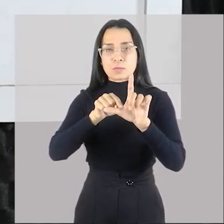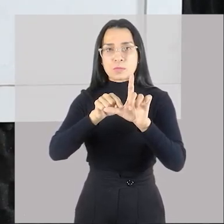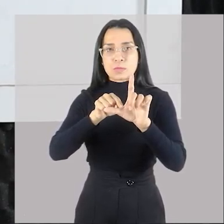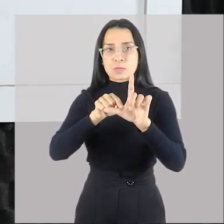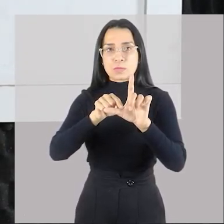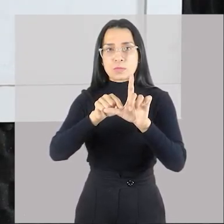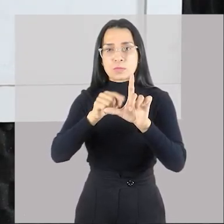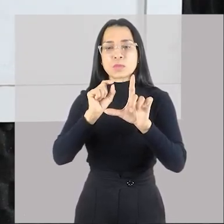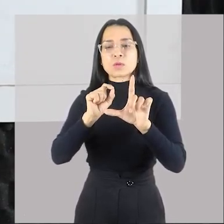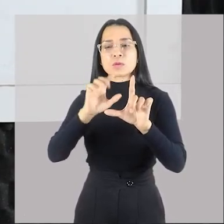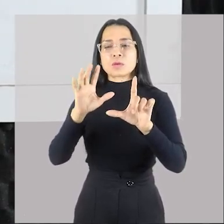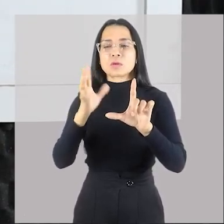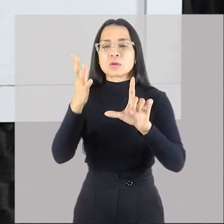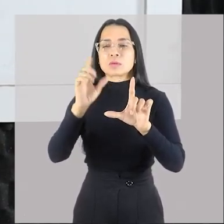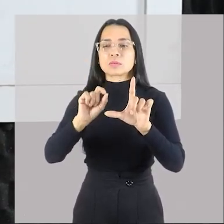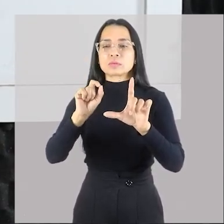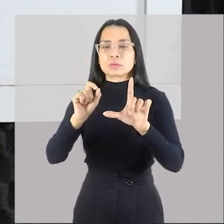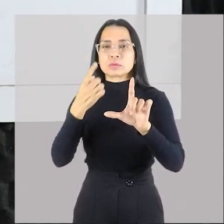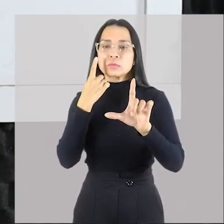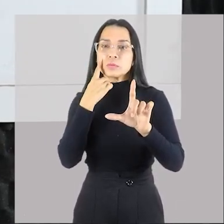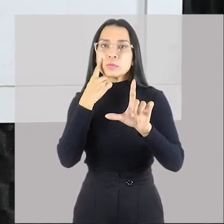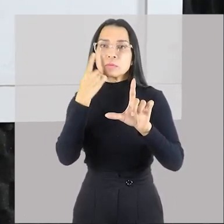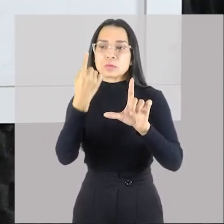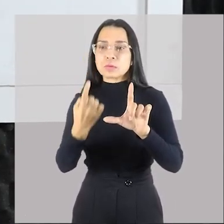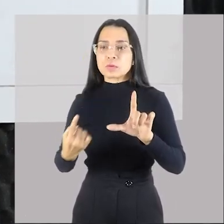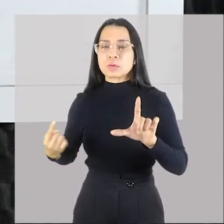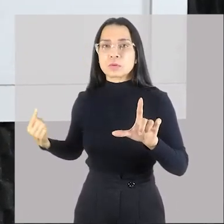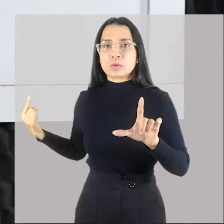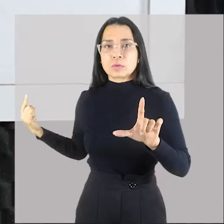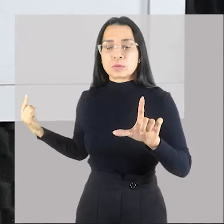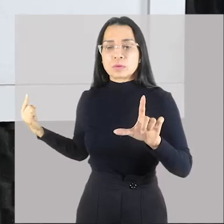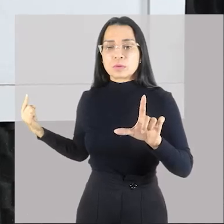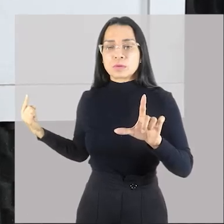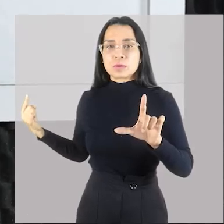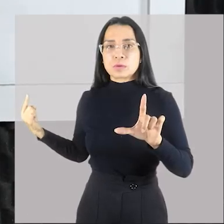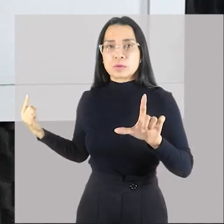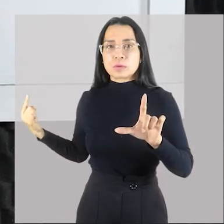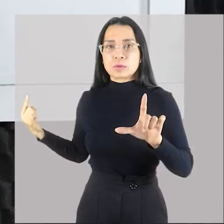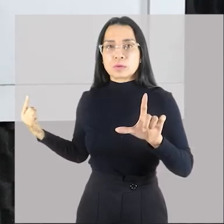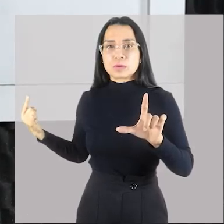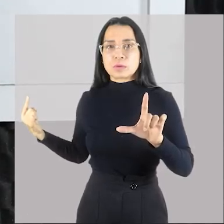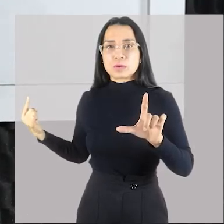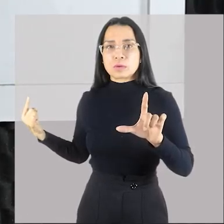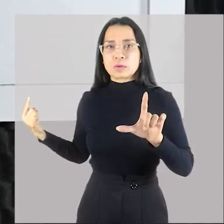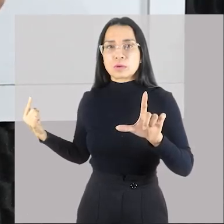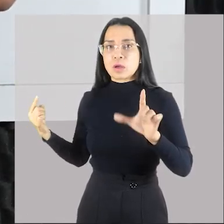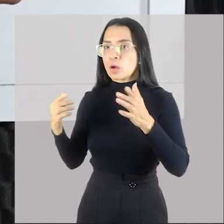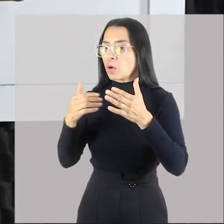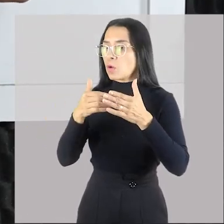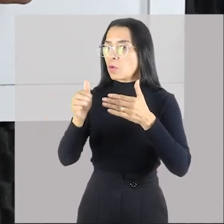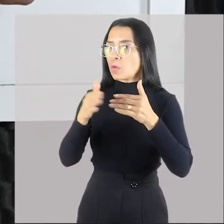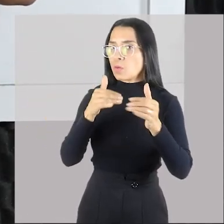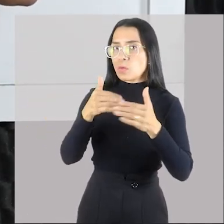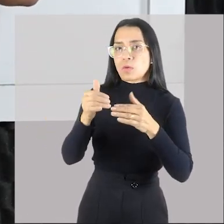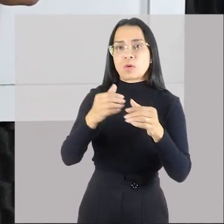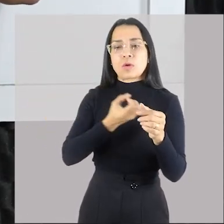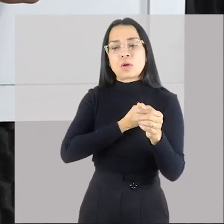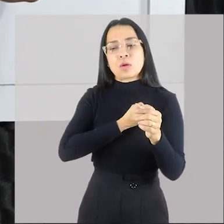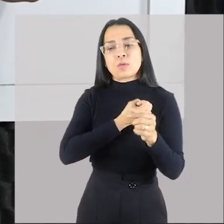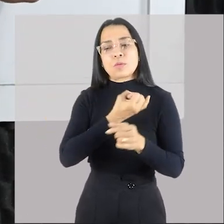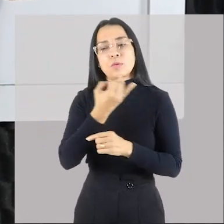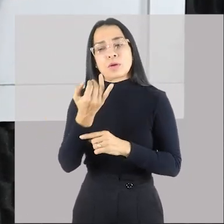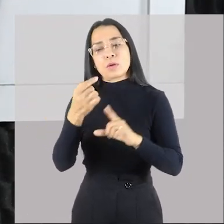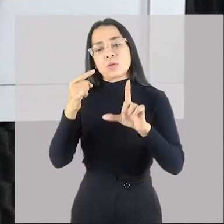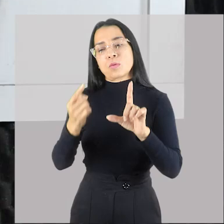Aí o que acontece analisando o sinal da função? Para qualquer valor maior que 320,